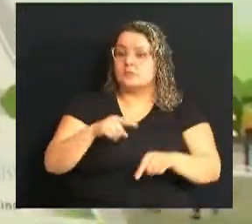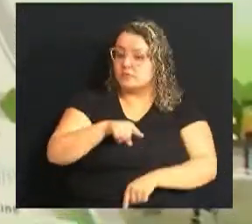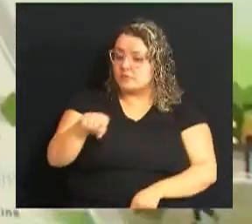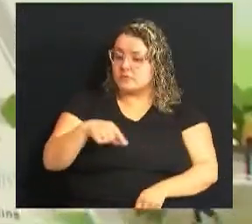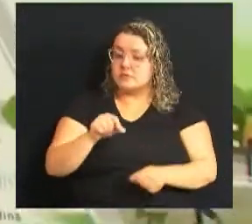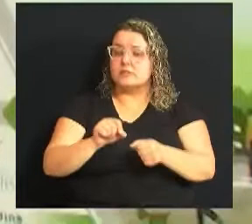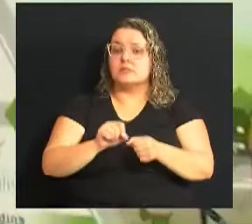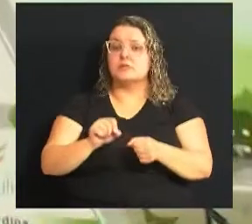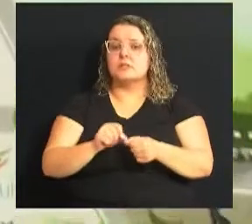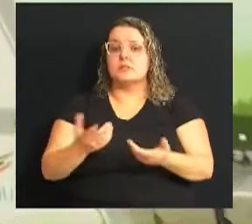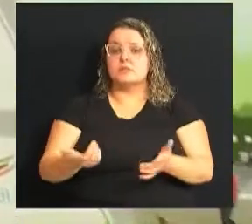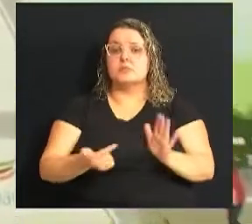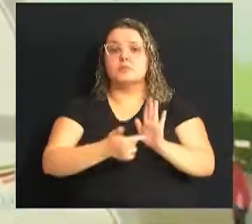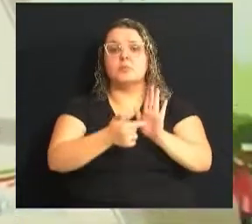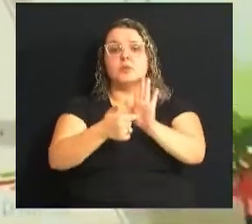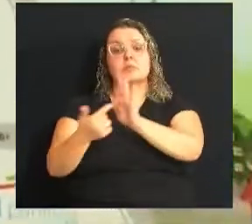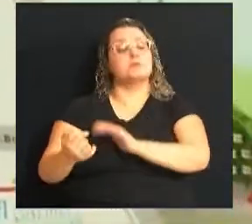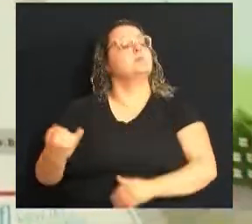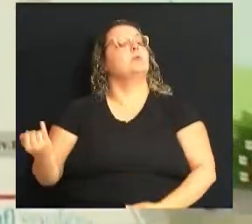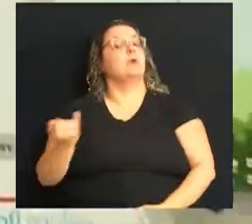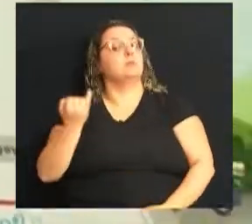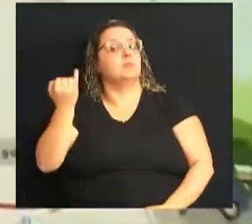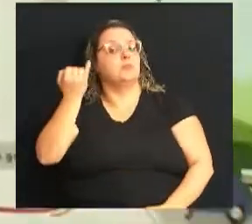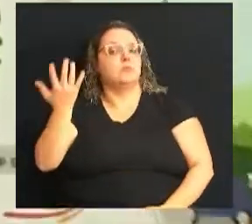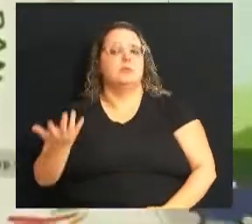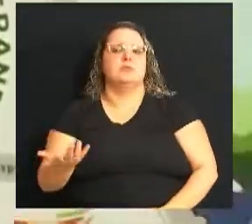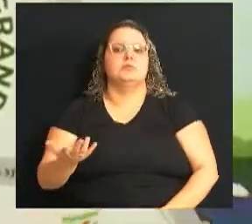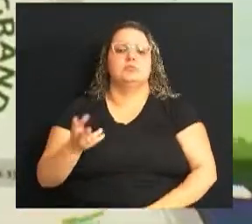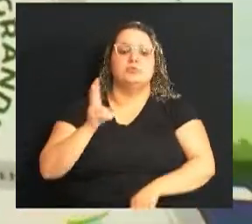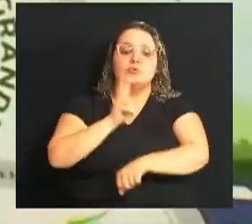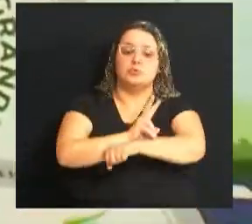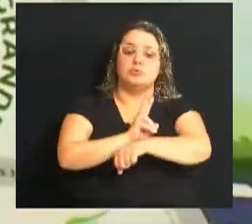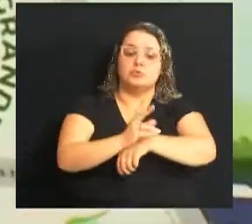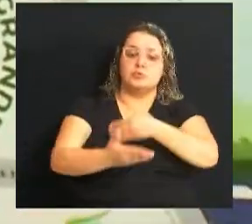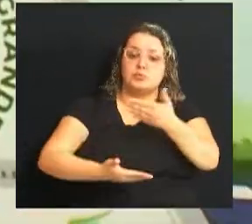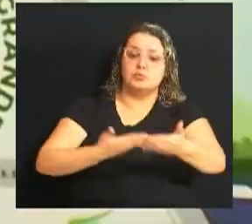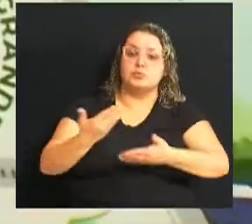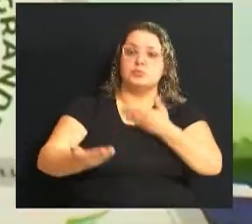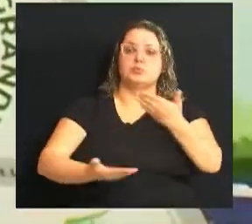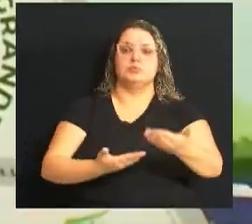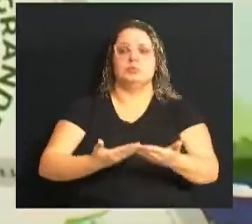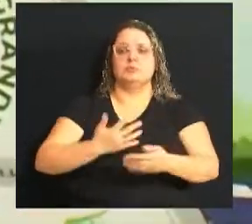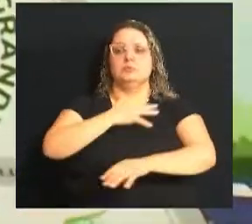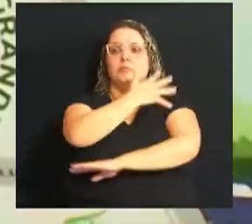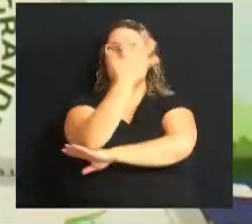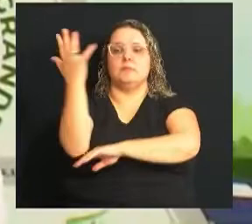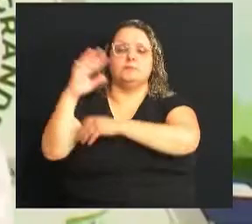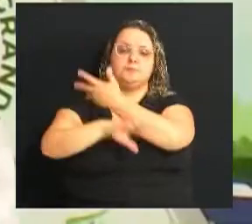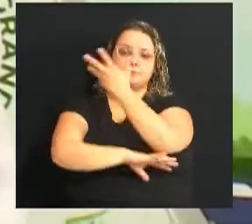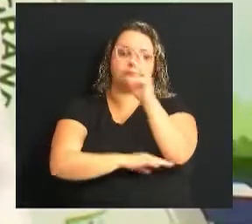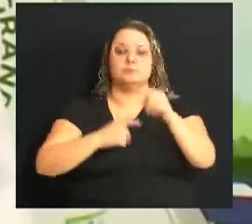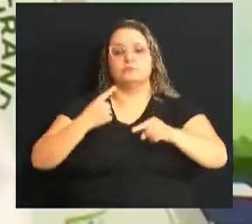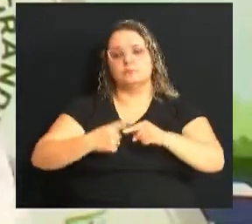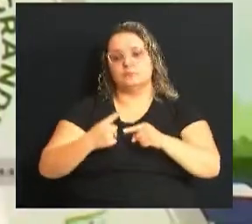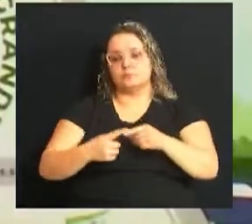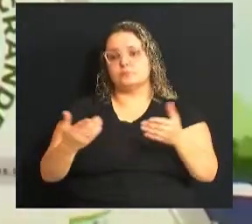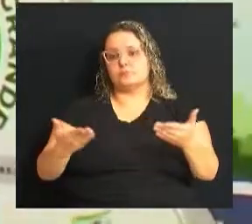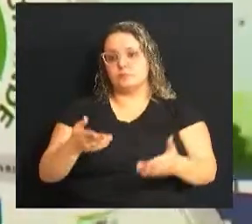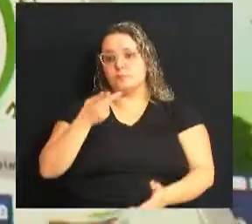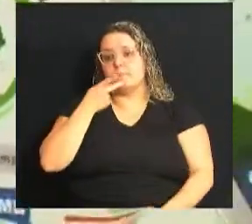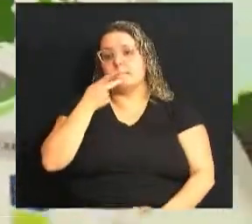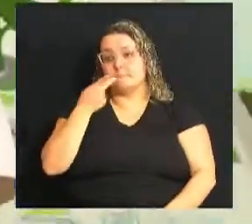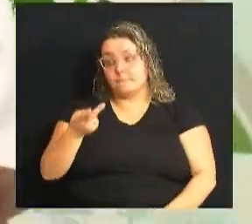Mostrando, evidentemente, a importância de preservar a natureza, o meio ambiente, porque hoje, como a gente falou aqui, né,